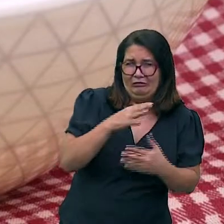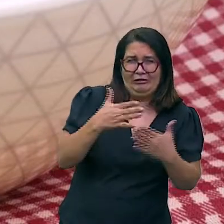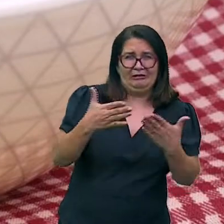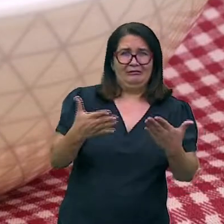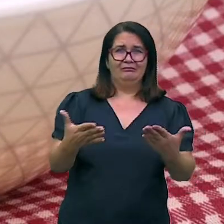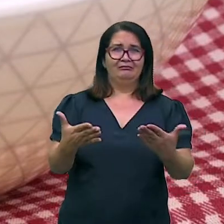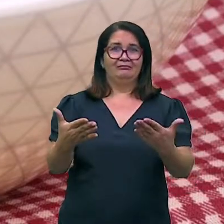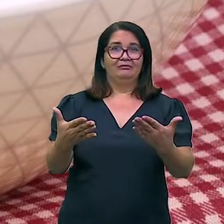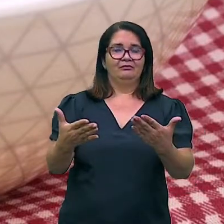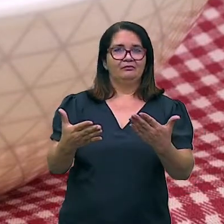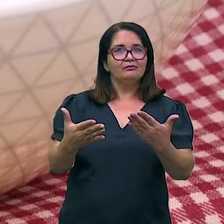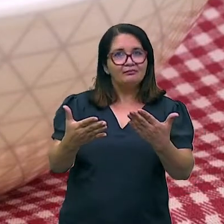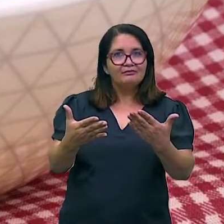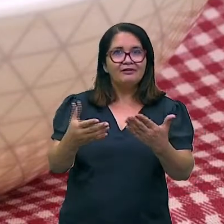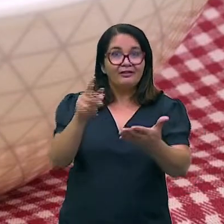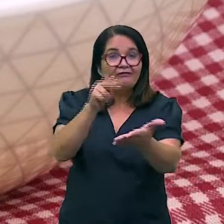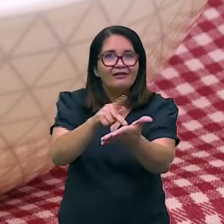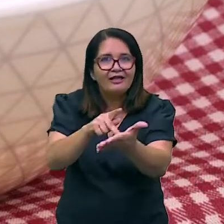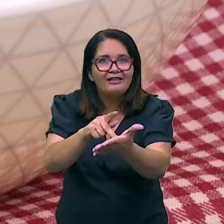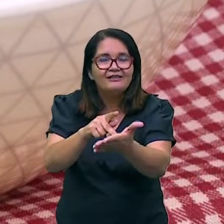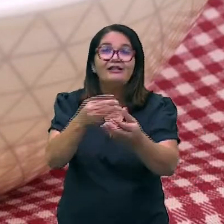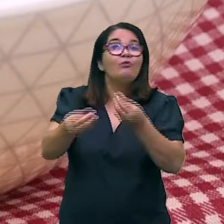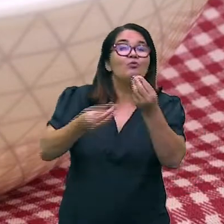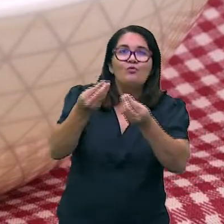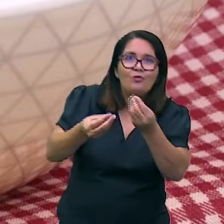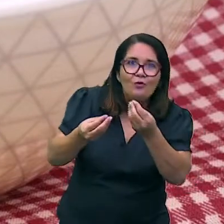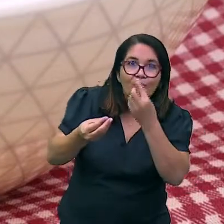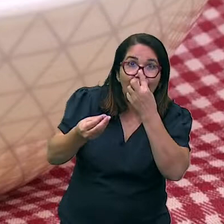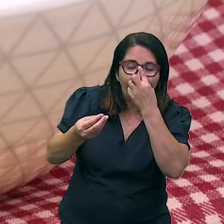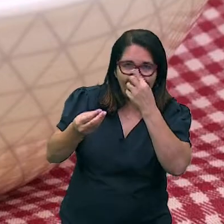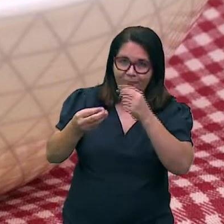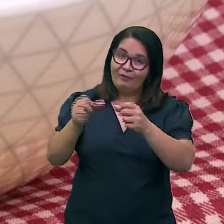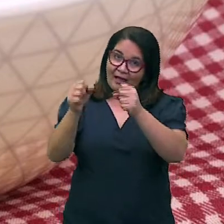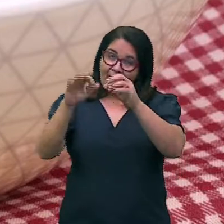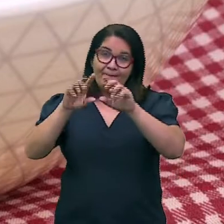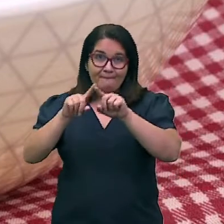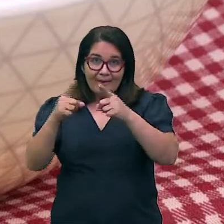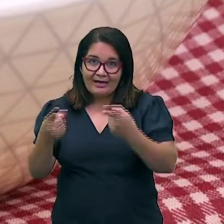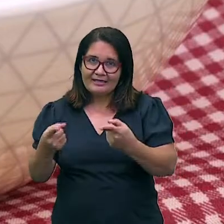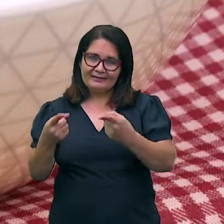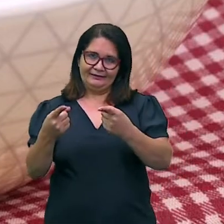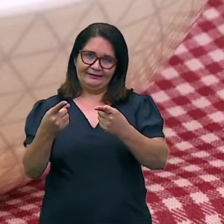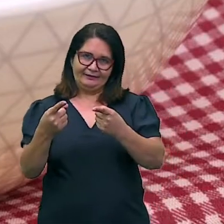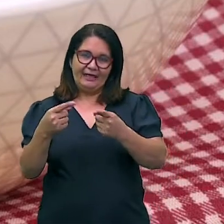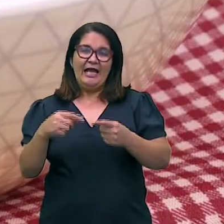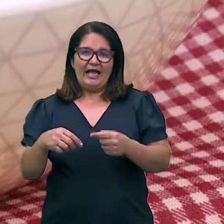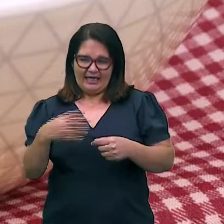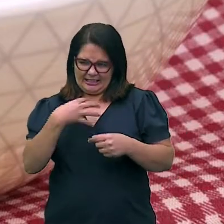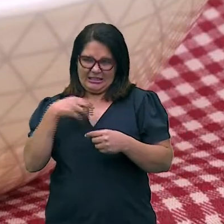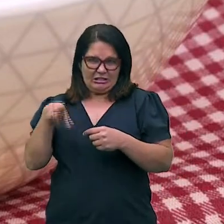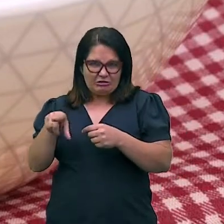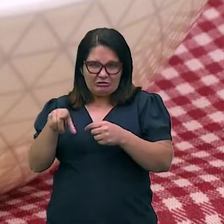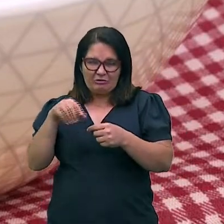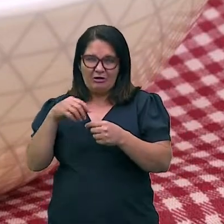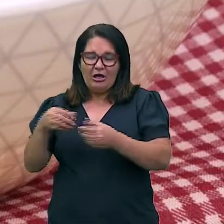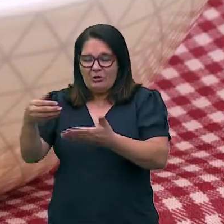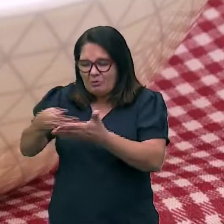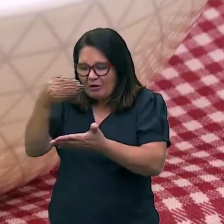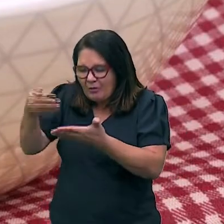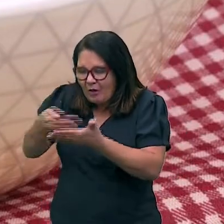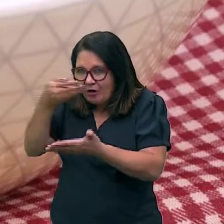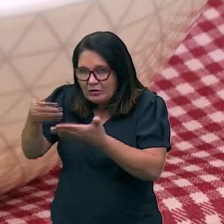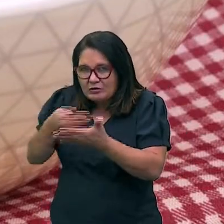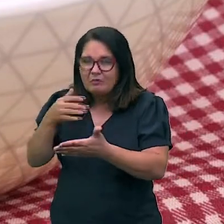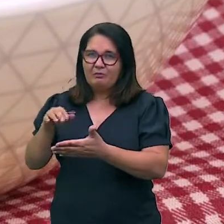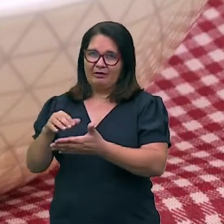deliciosa. Mas, na verdade, eu quero dizer que a sopa não ficou tão boa. Vocês observaram pelo meu rosto? Quando a gente vai fazer uma